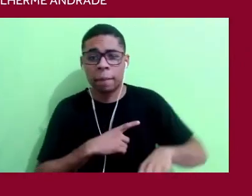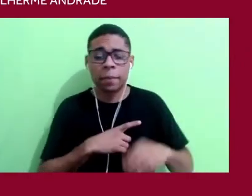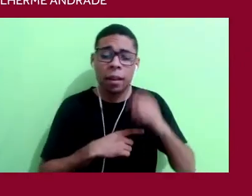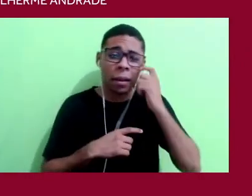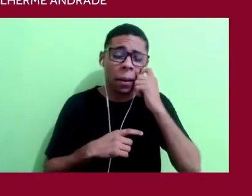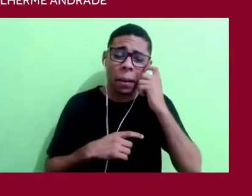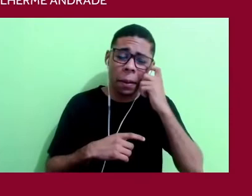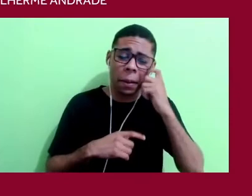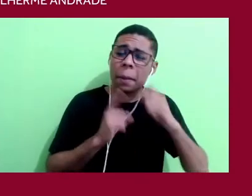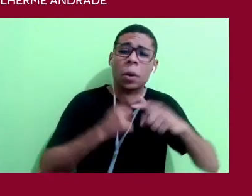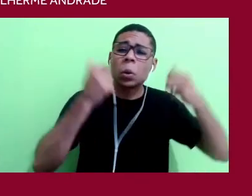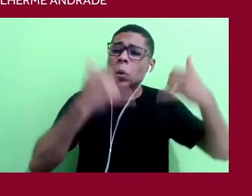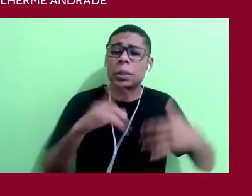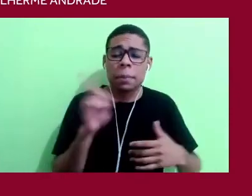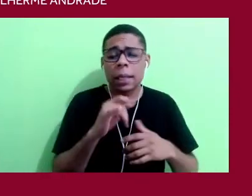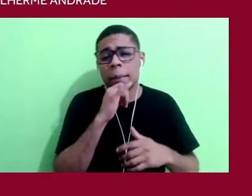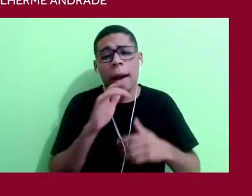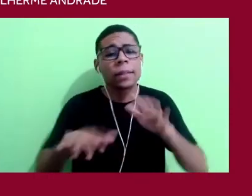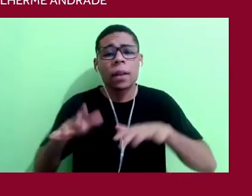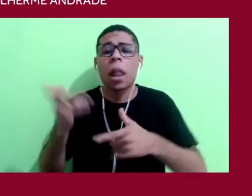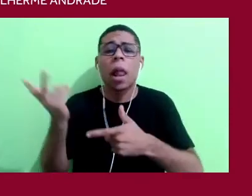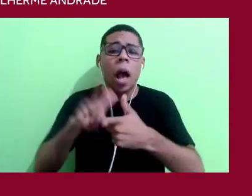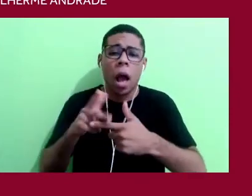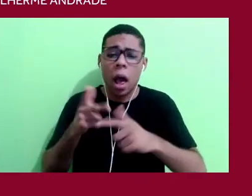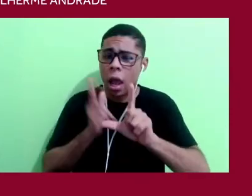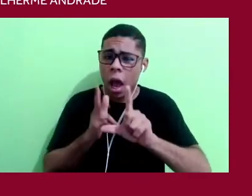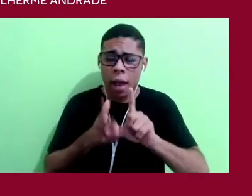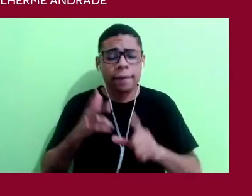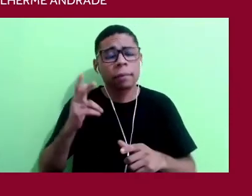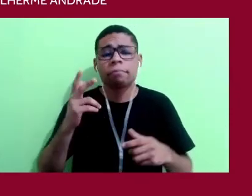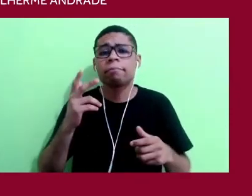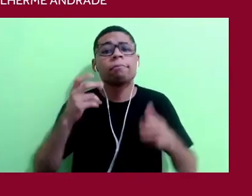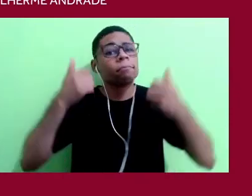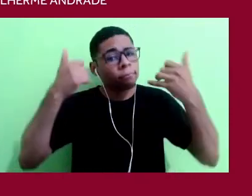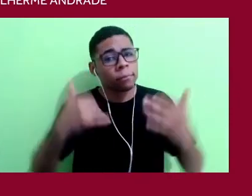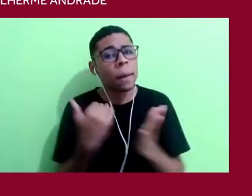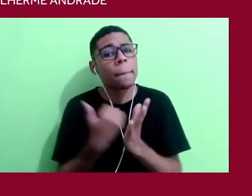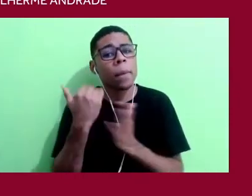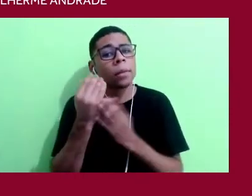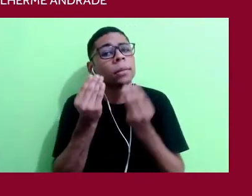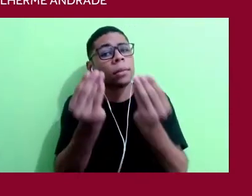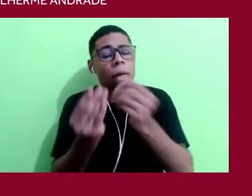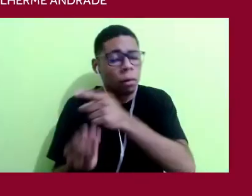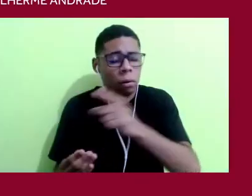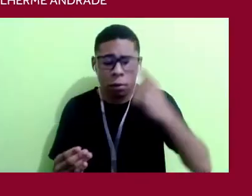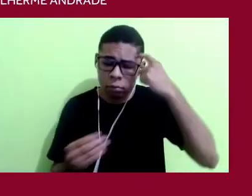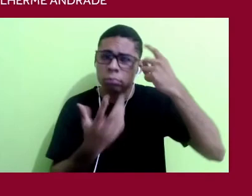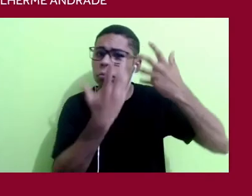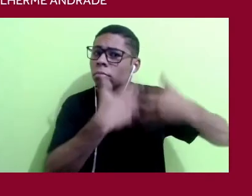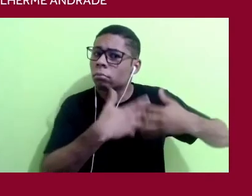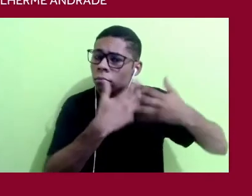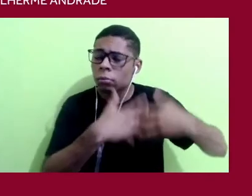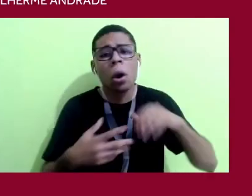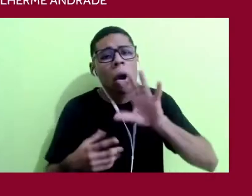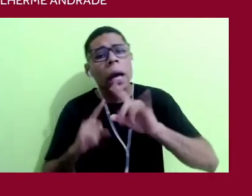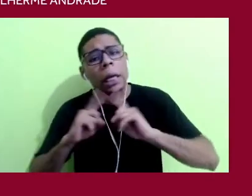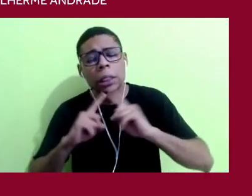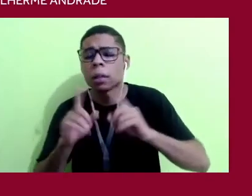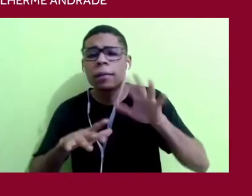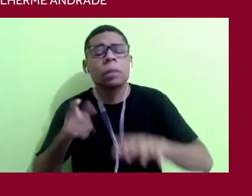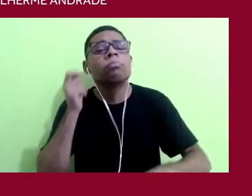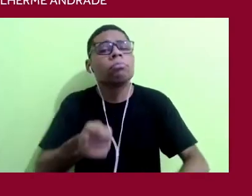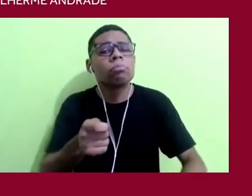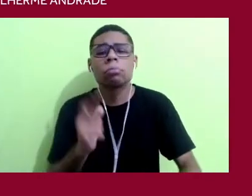isso, né, lives que possam estar levando esse pensamento mais crítico, né, ou então